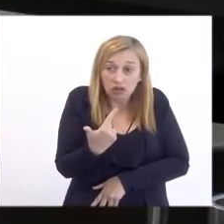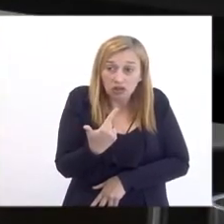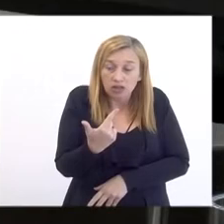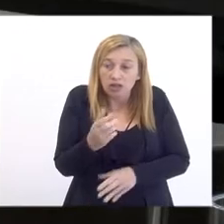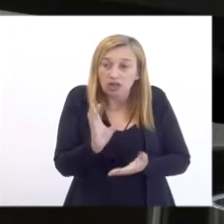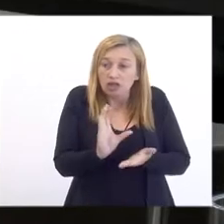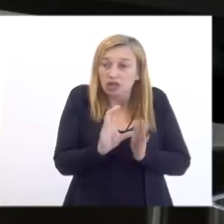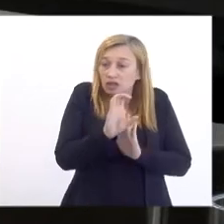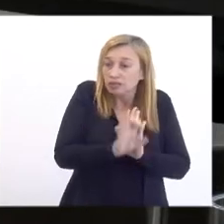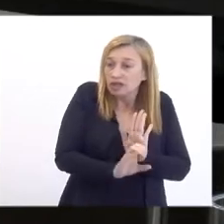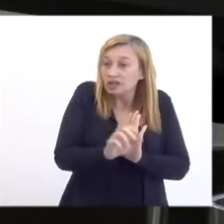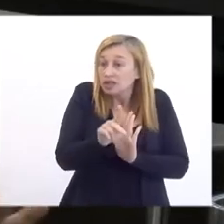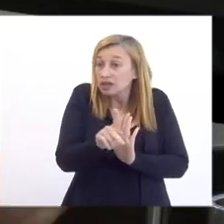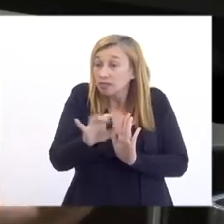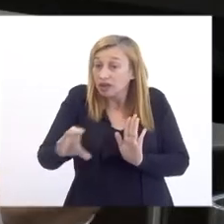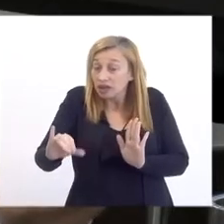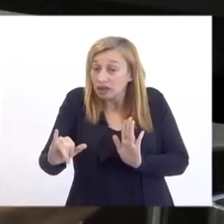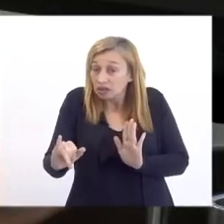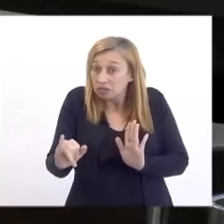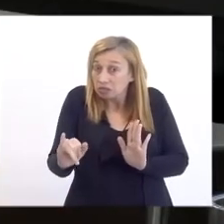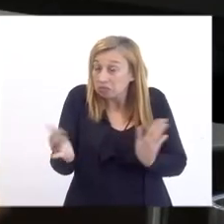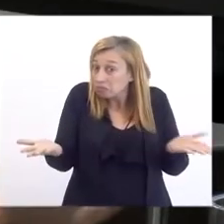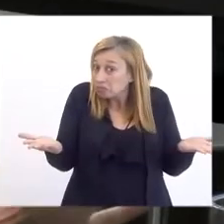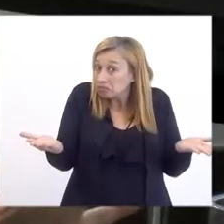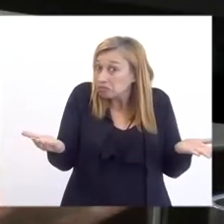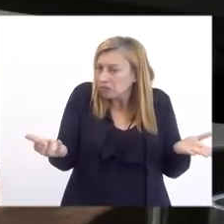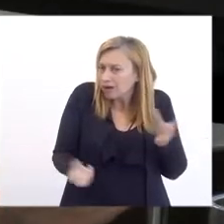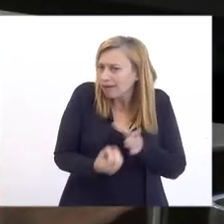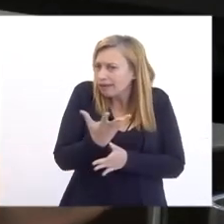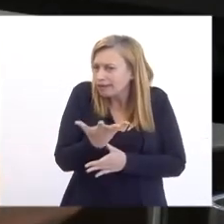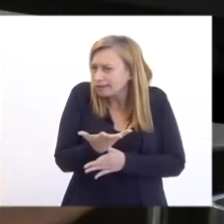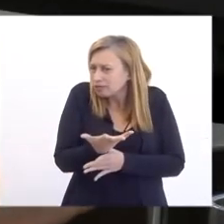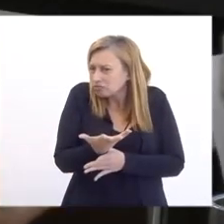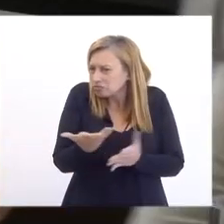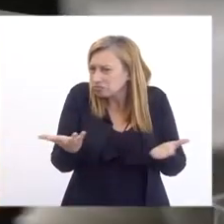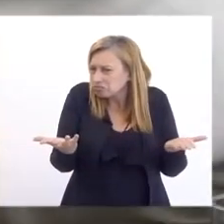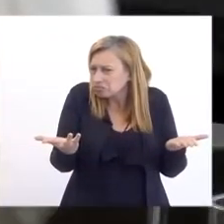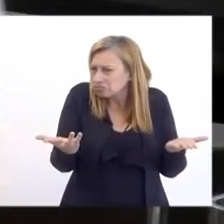de CPI. Eu jamais vi isso. Pois é. É uma criação.